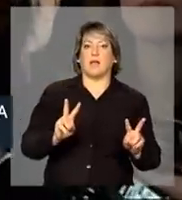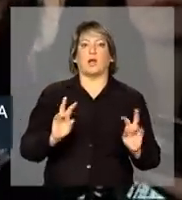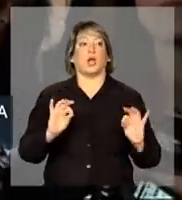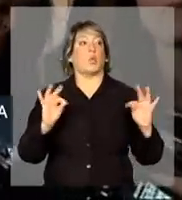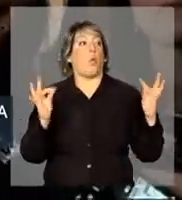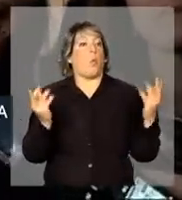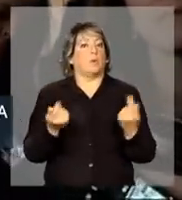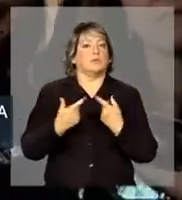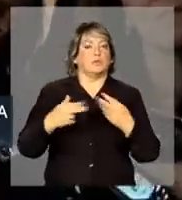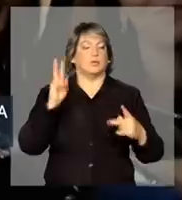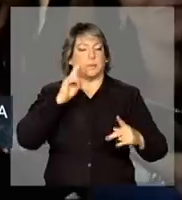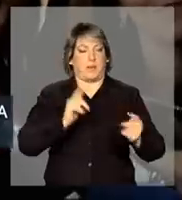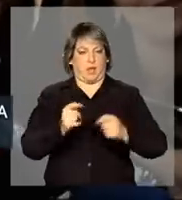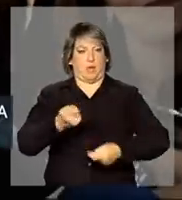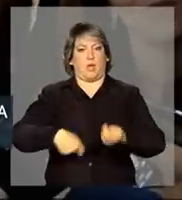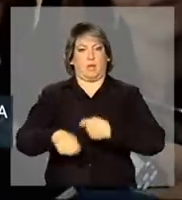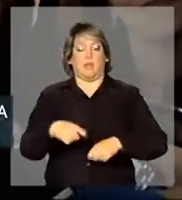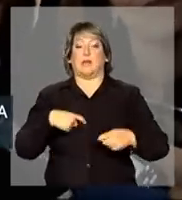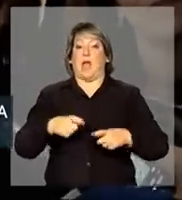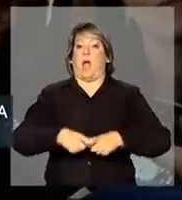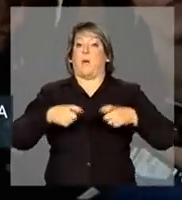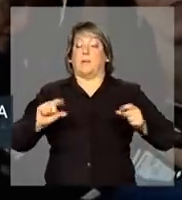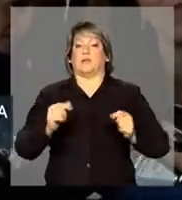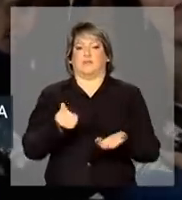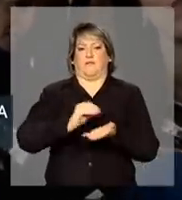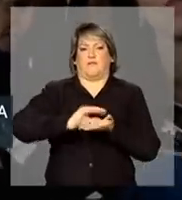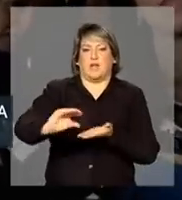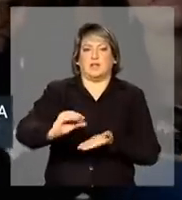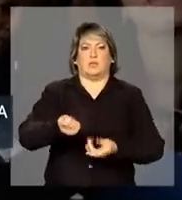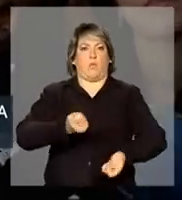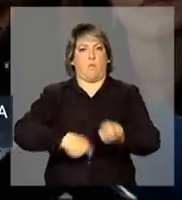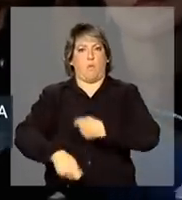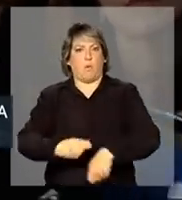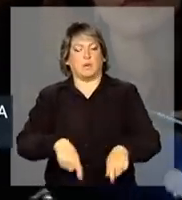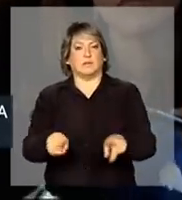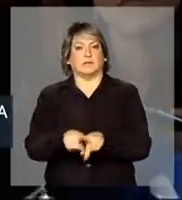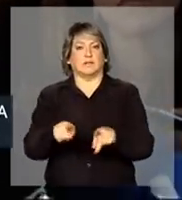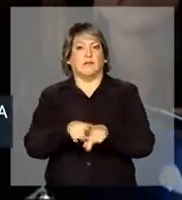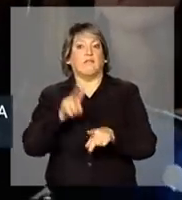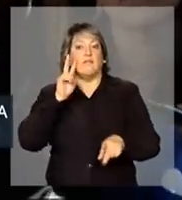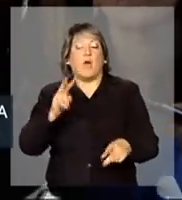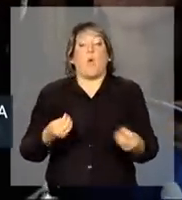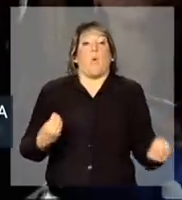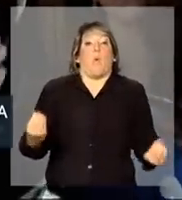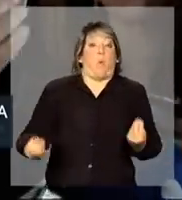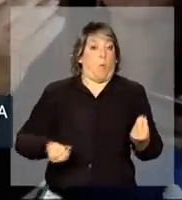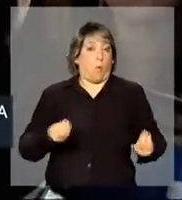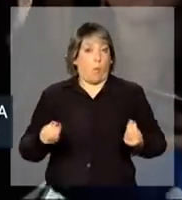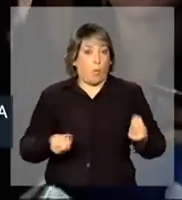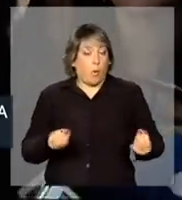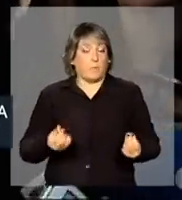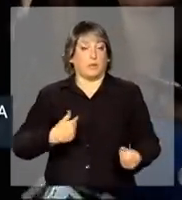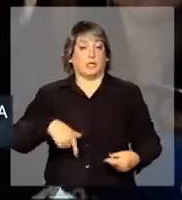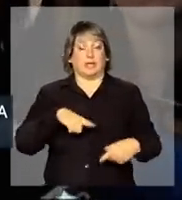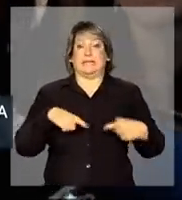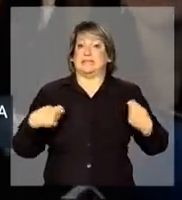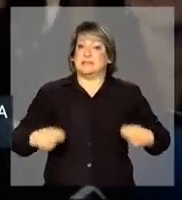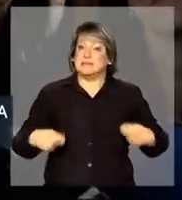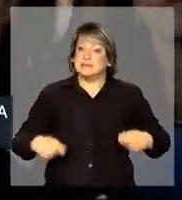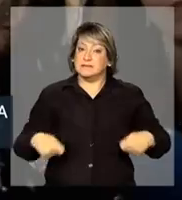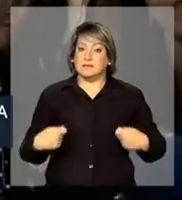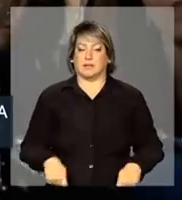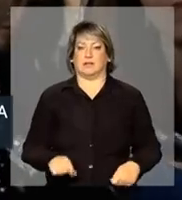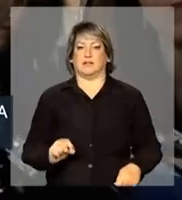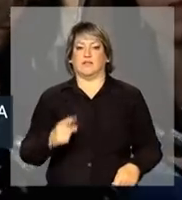características da economia, aumento do investimento, olhar como é que se dá a nossa necessidade.